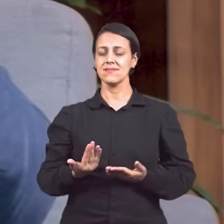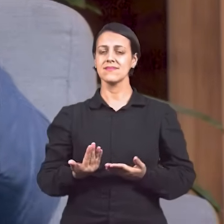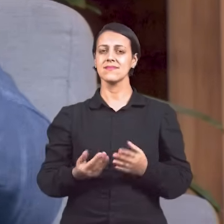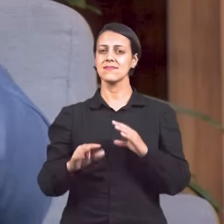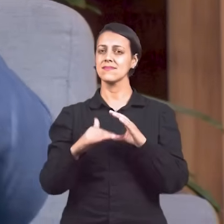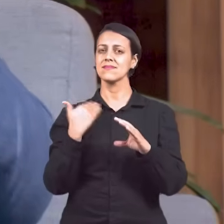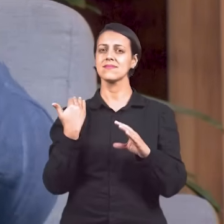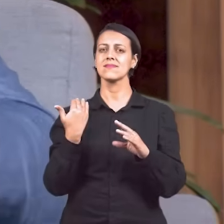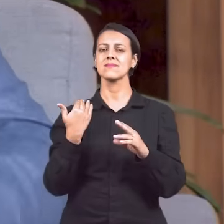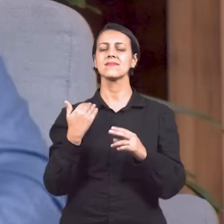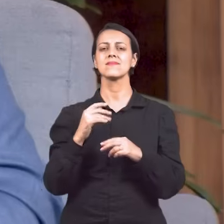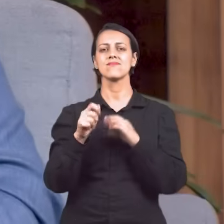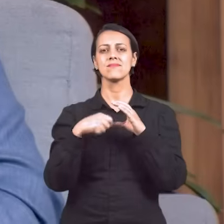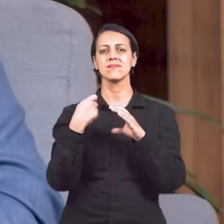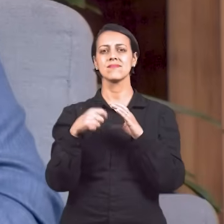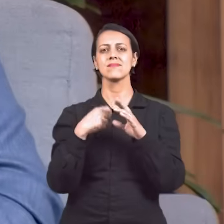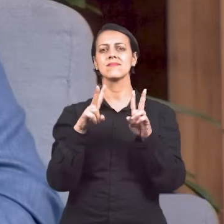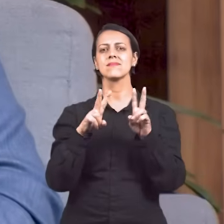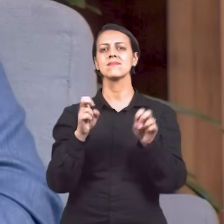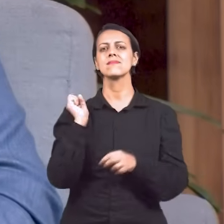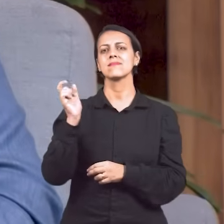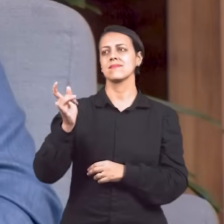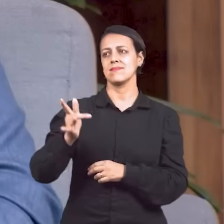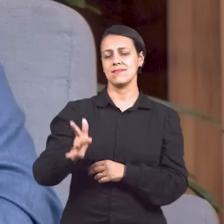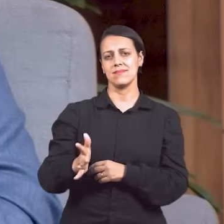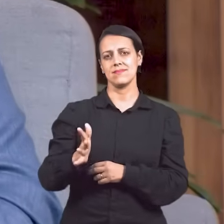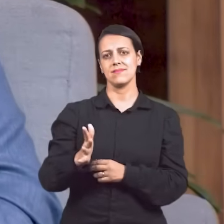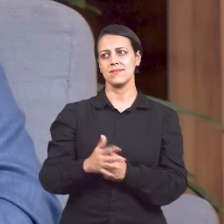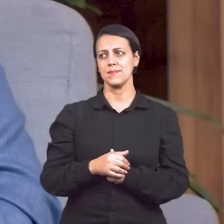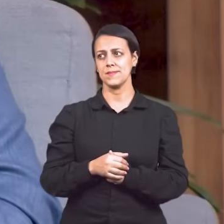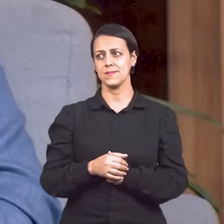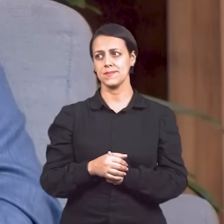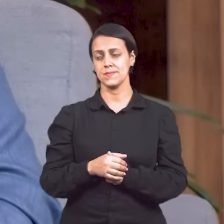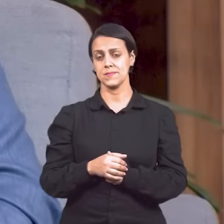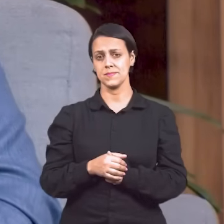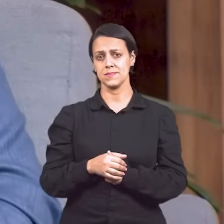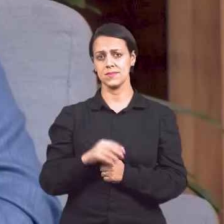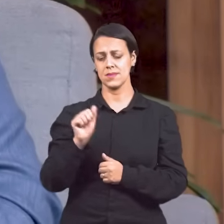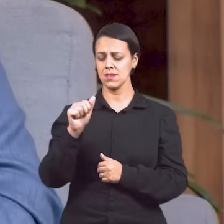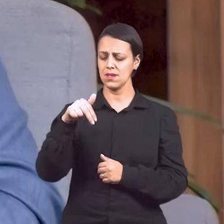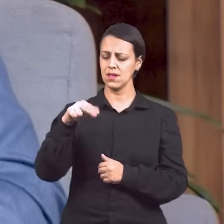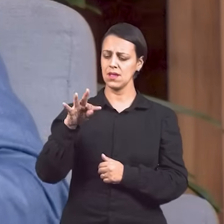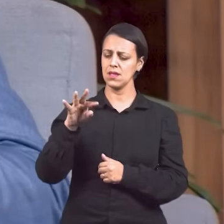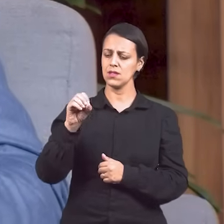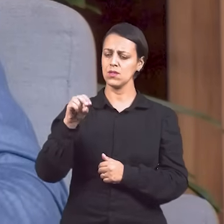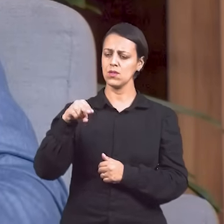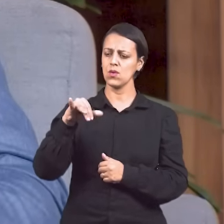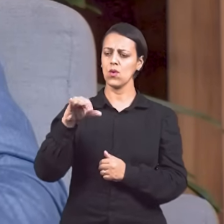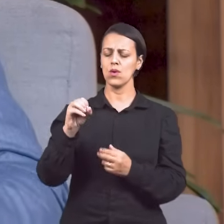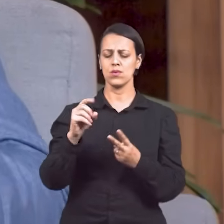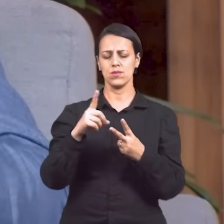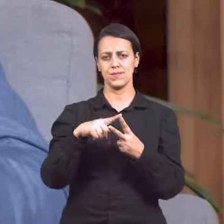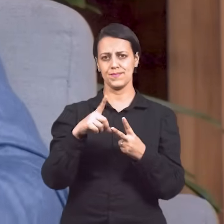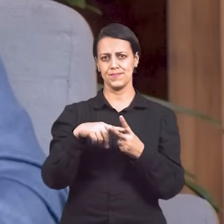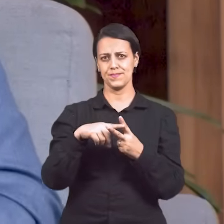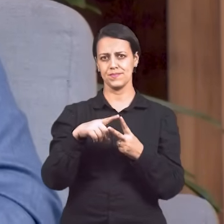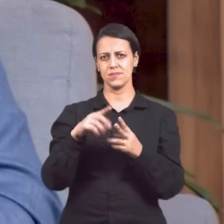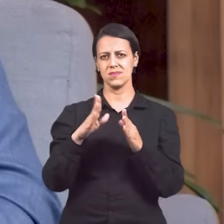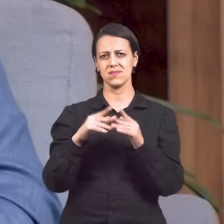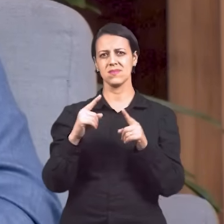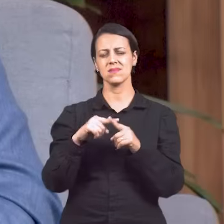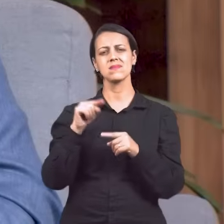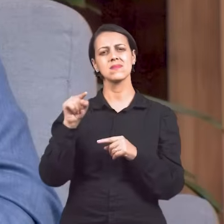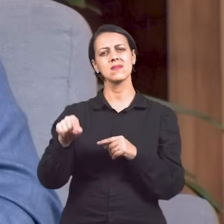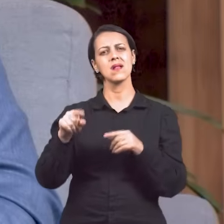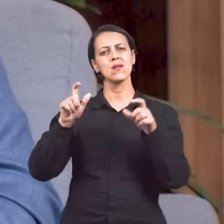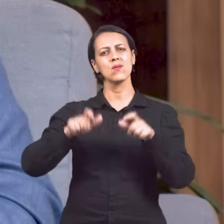ouvir, né, e acompanhar através do vídeo a participação de 2 irmãos que nos enviaram os seus vídeos para falar a